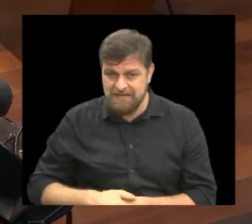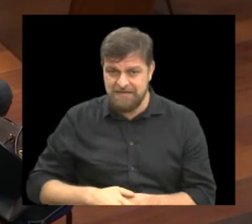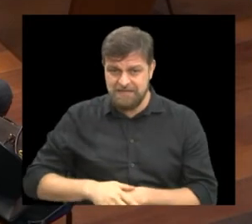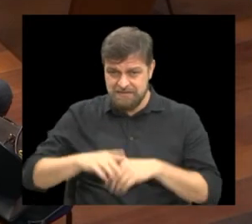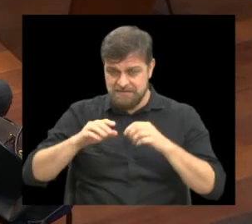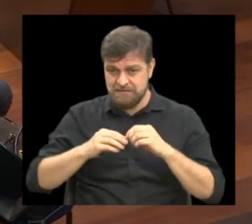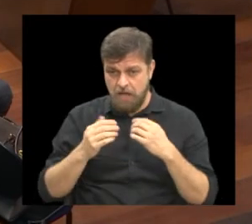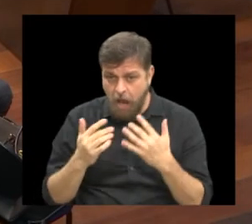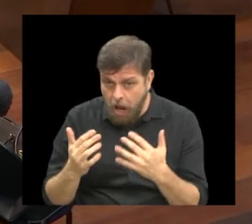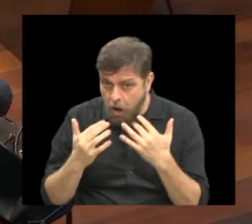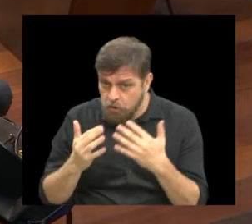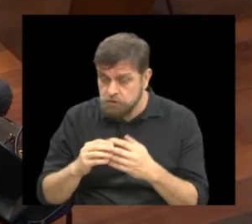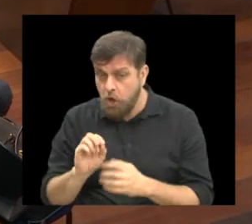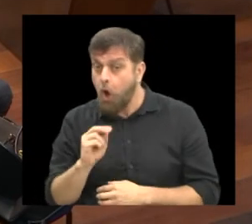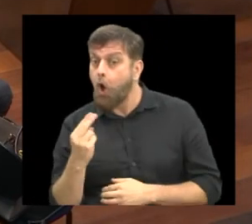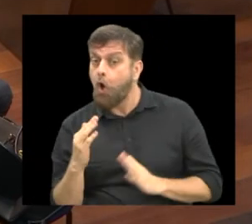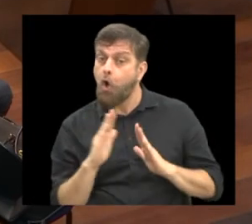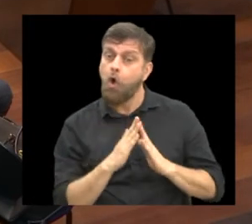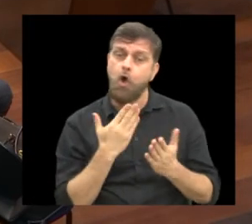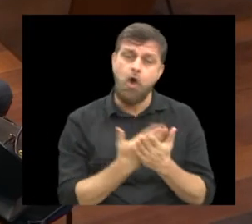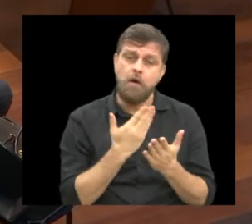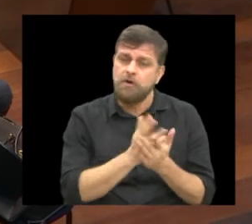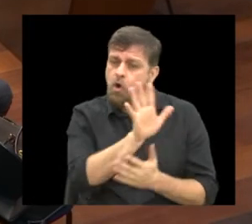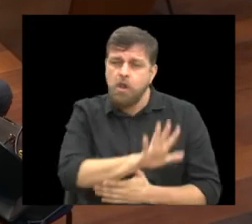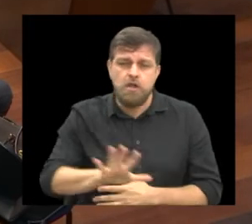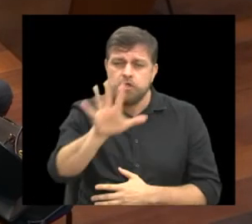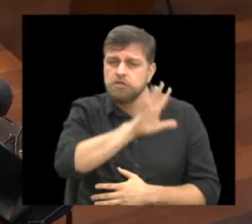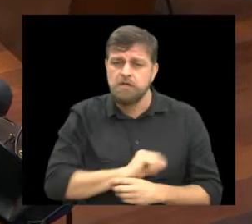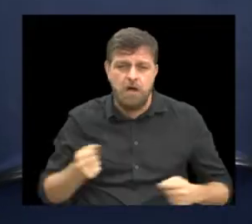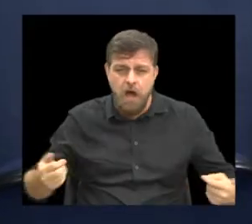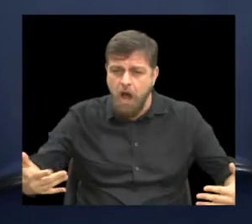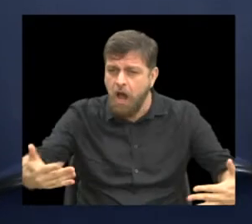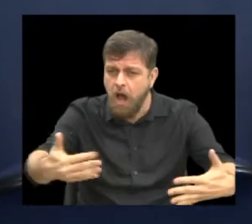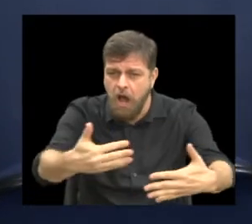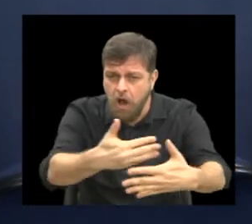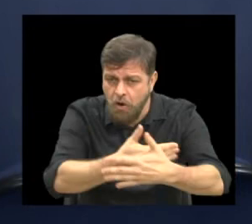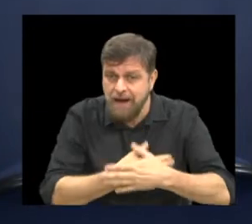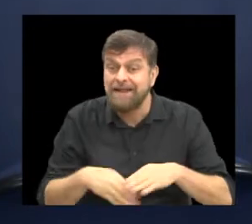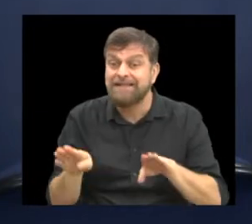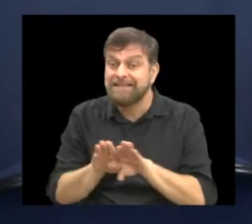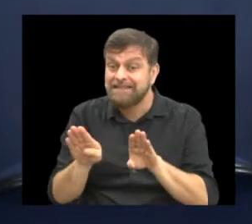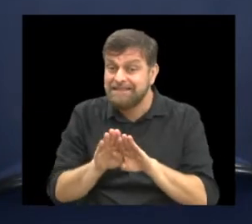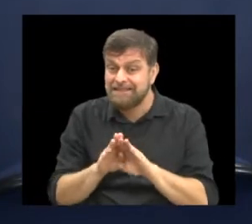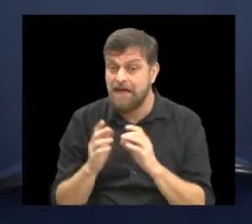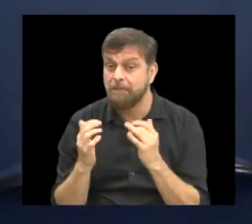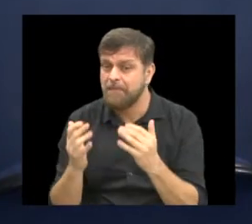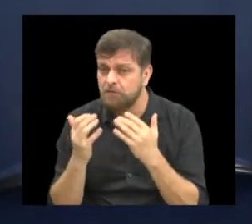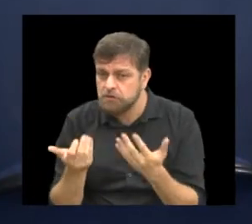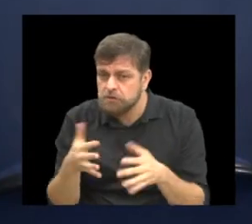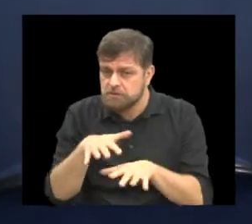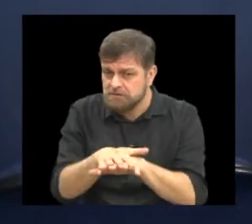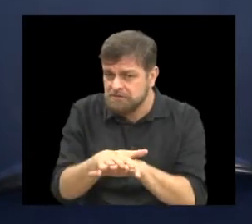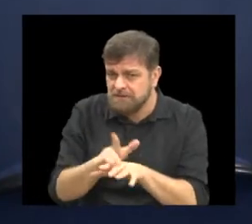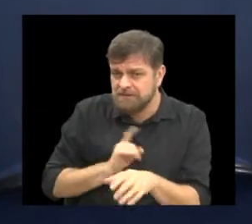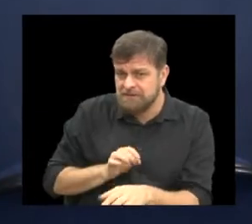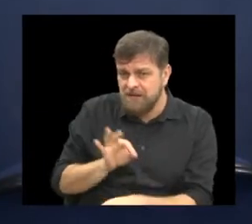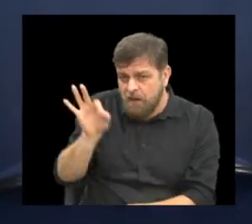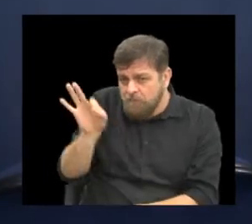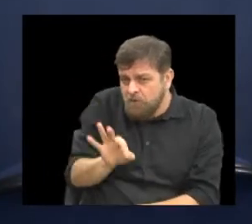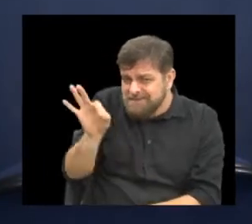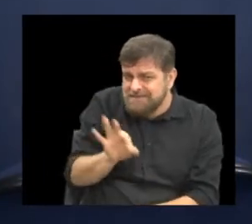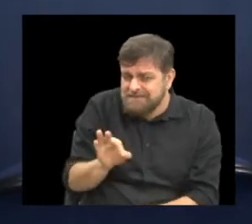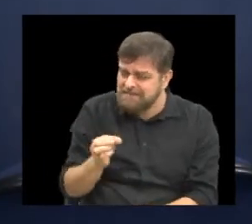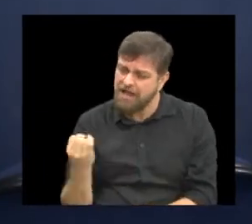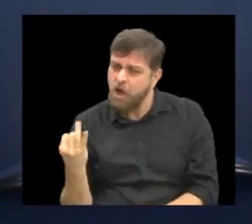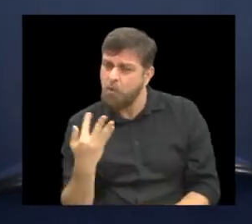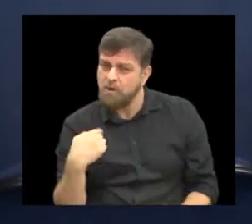uma escola geral e que acolhe também o autista? Como é que tem uma porcentagem grande? Porque a